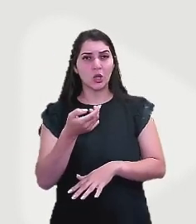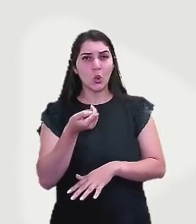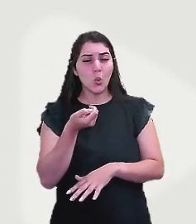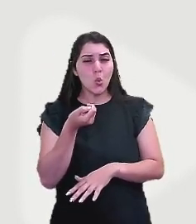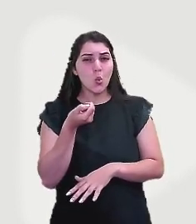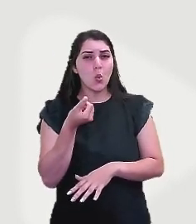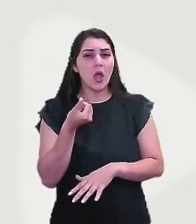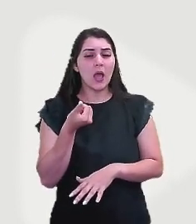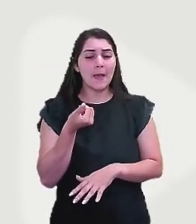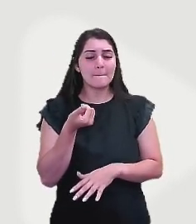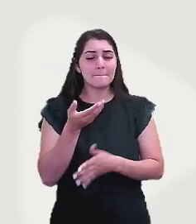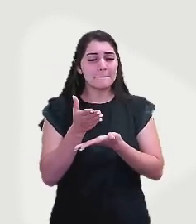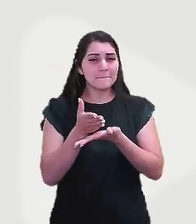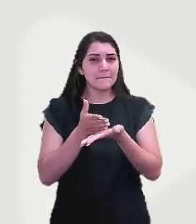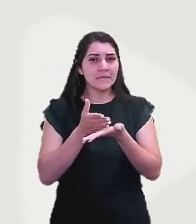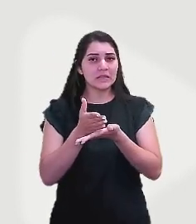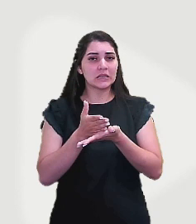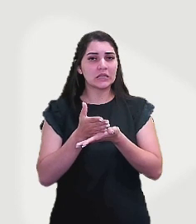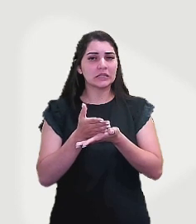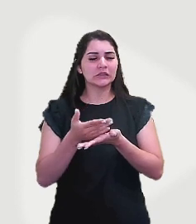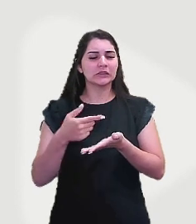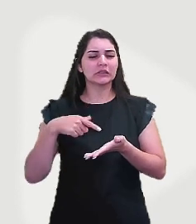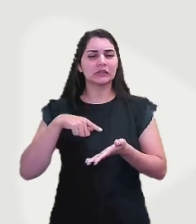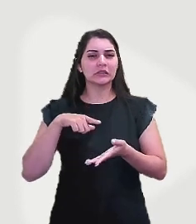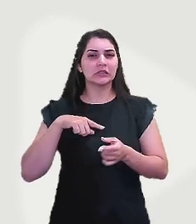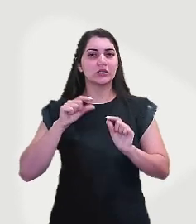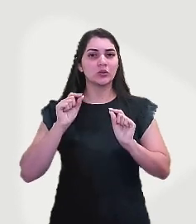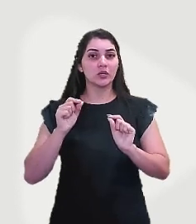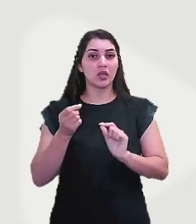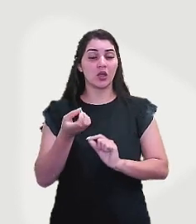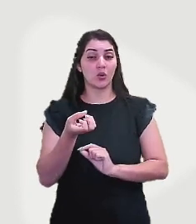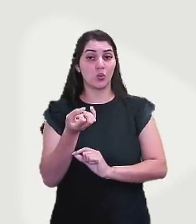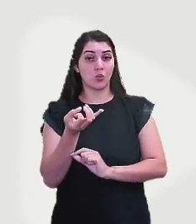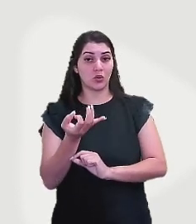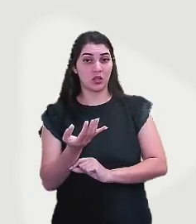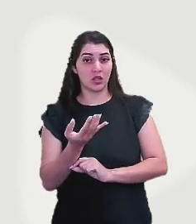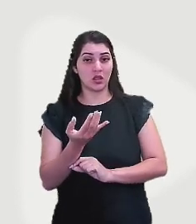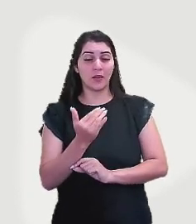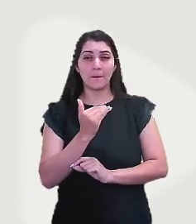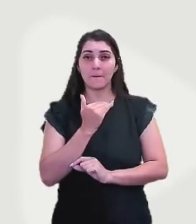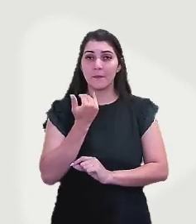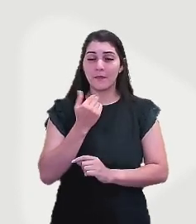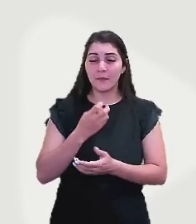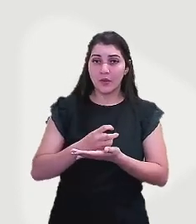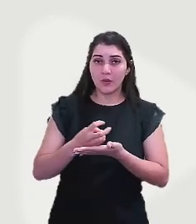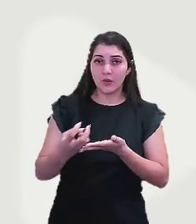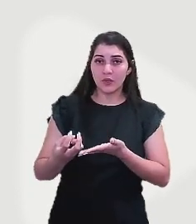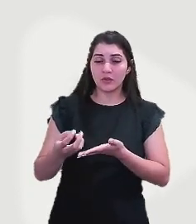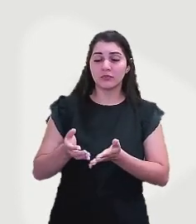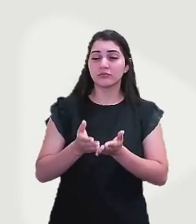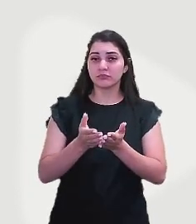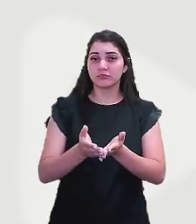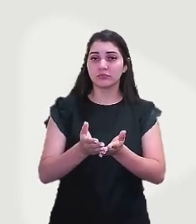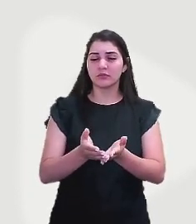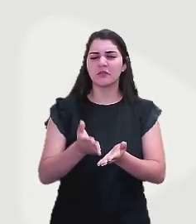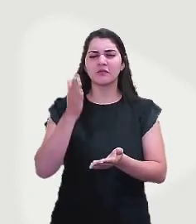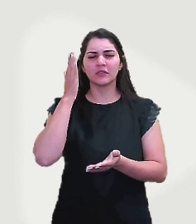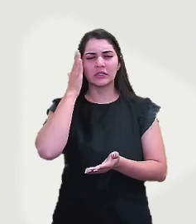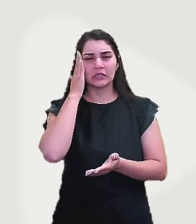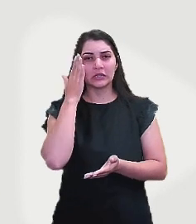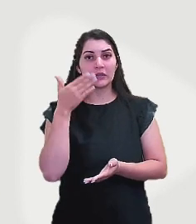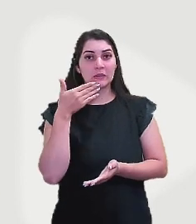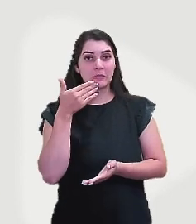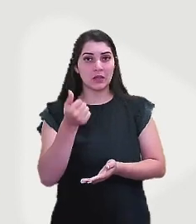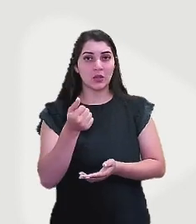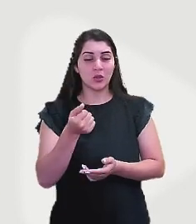metade. Fora que, se tinha a quantidade dos que morriam durante o percurso, vocês vão compreender melhor